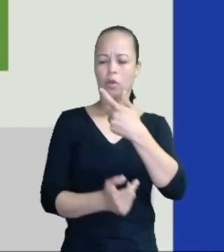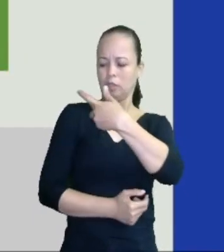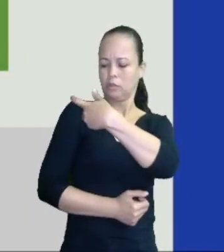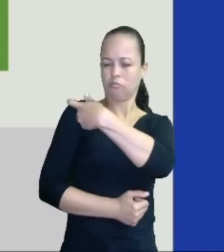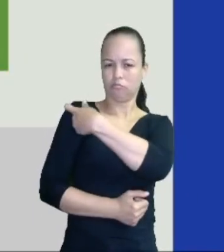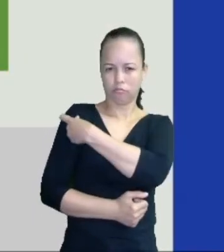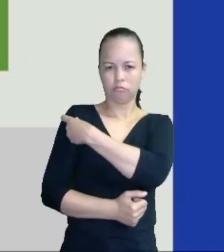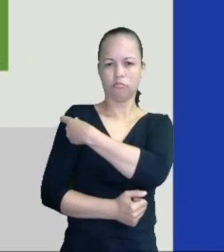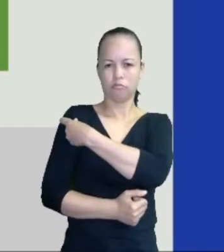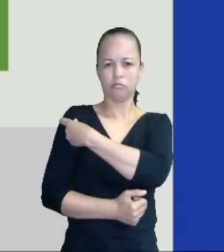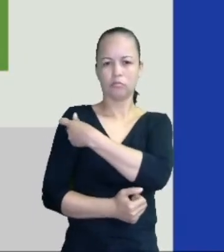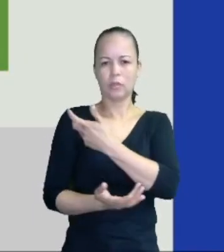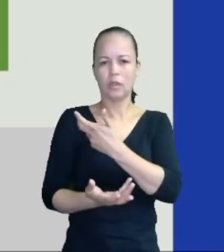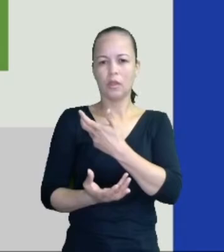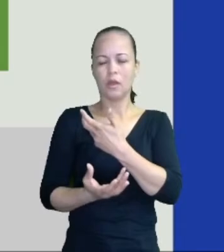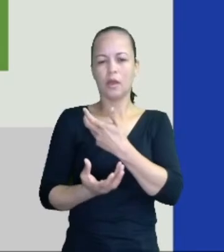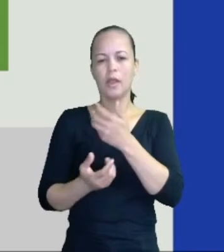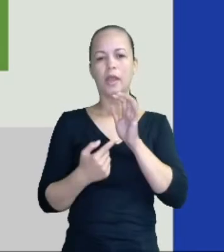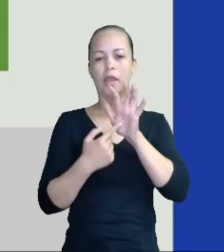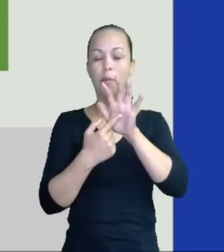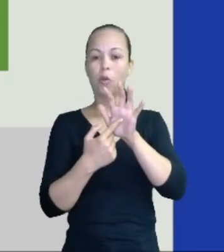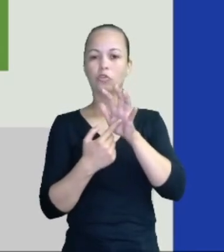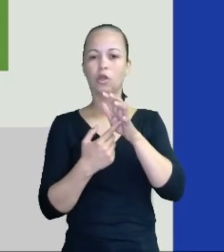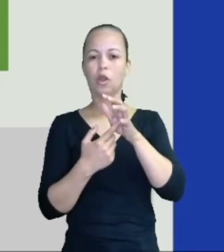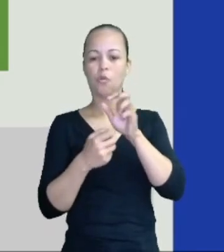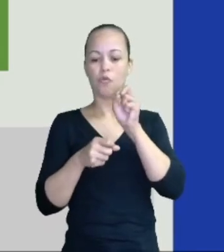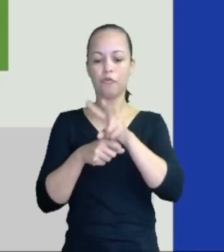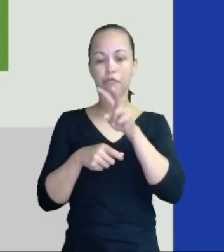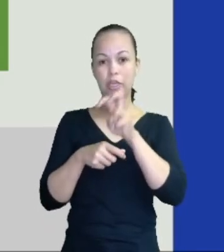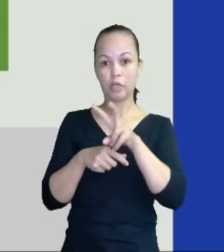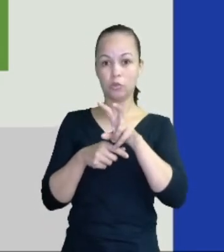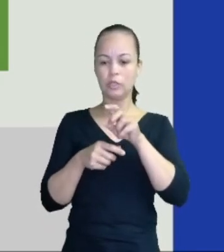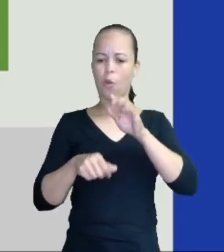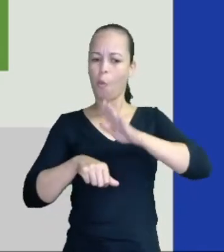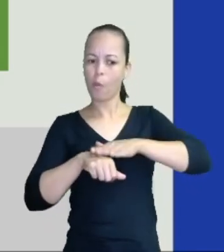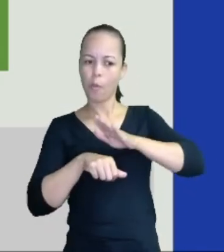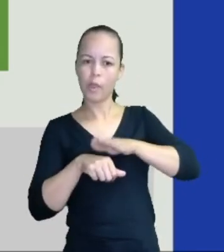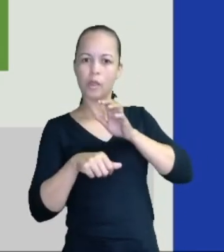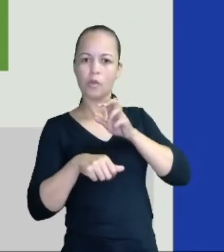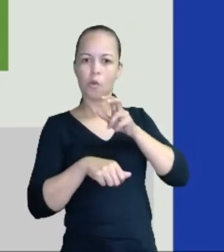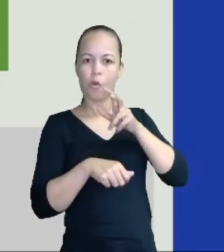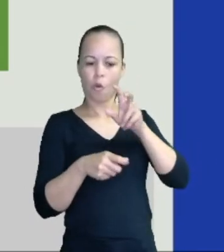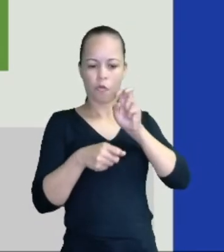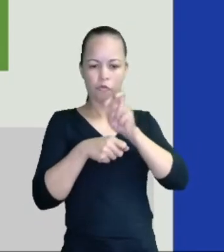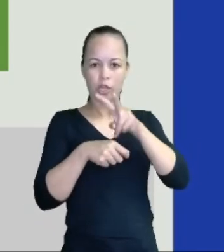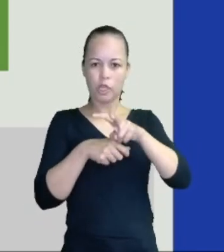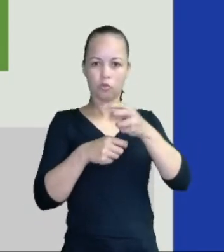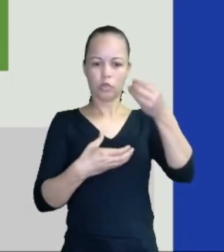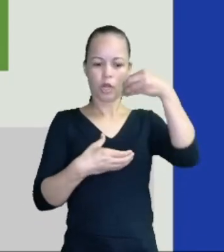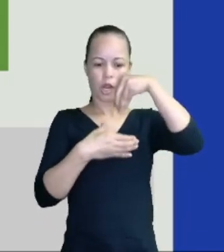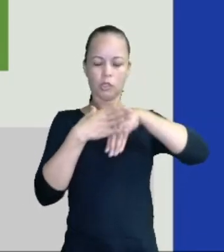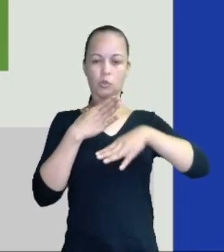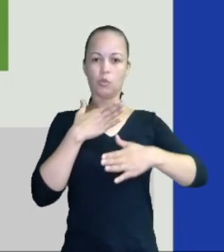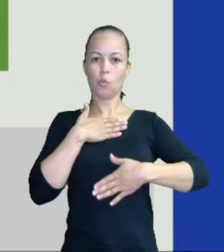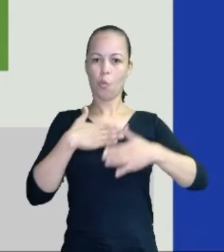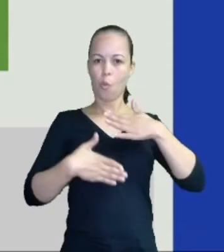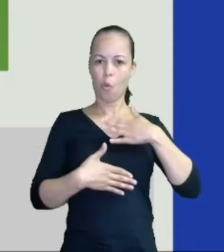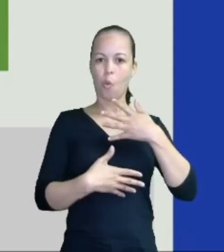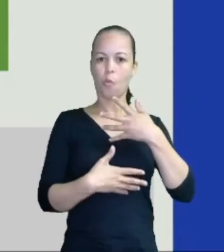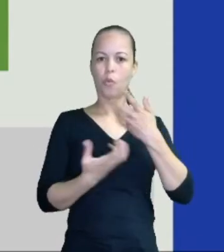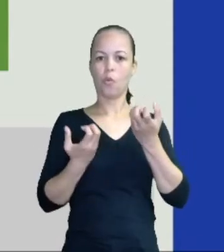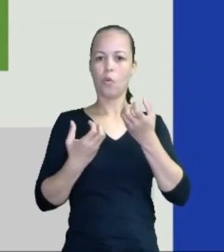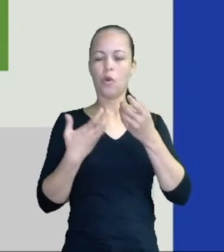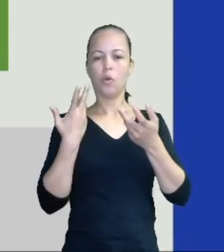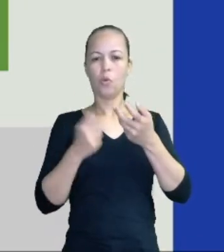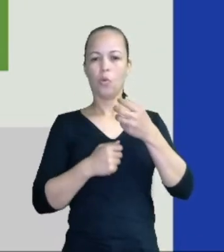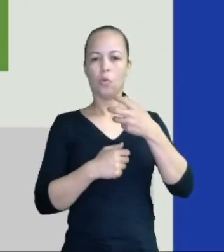imunológico. A vacina apresenta o vírus para ele e, se em algum momento este vírus aparecer no nosso corpo, o sistema imunológico vai